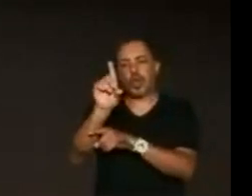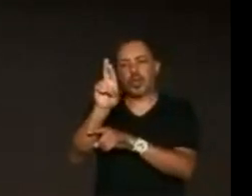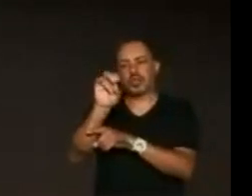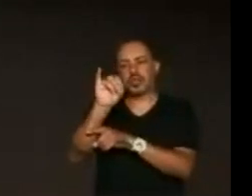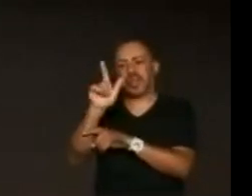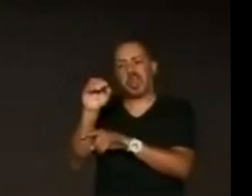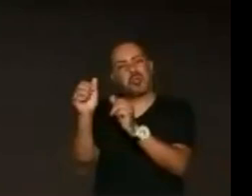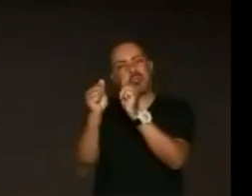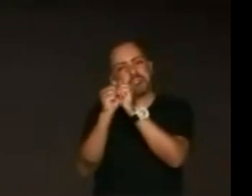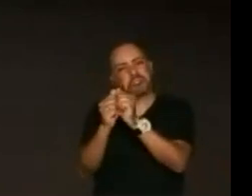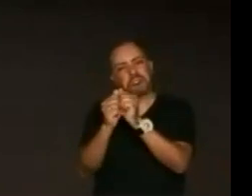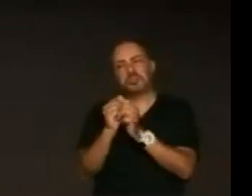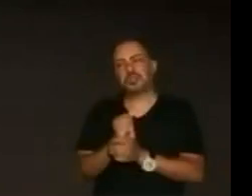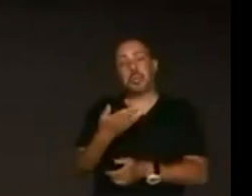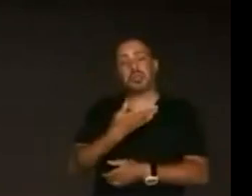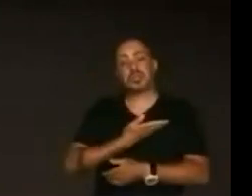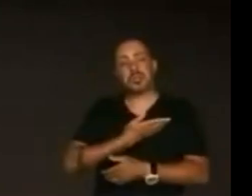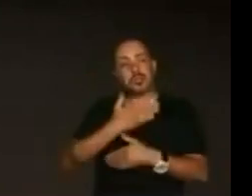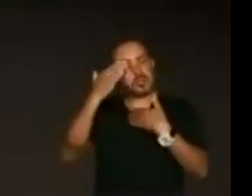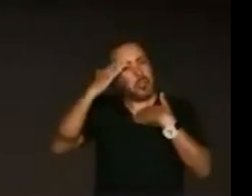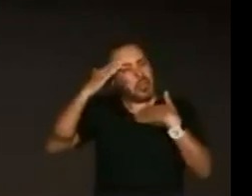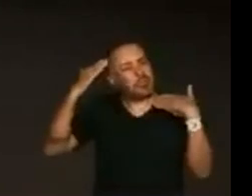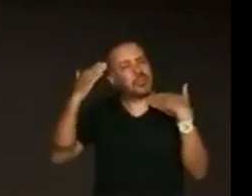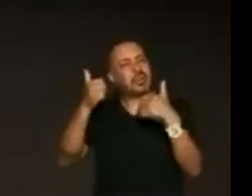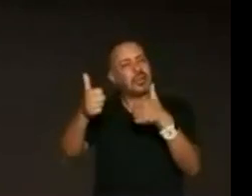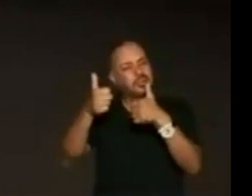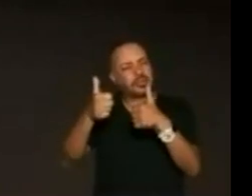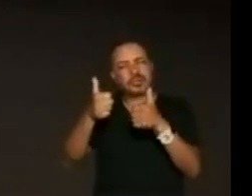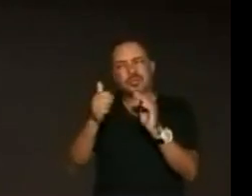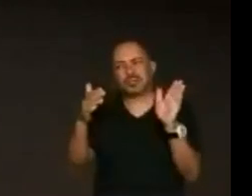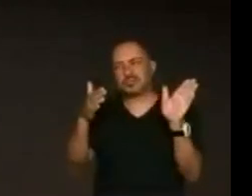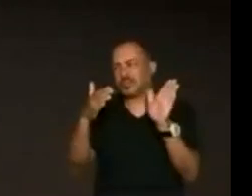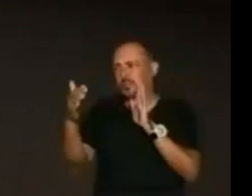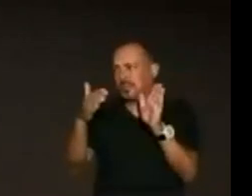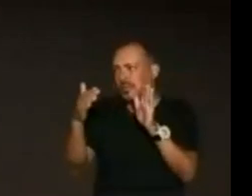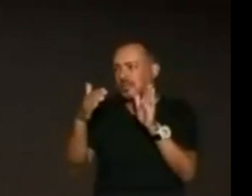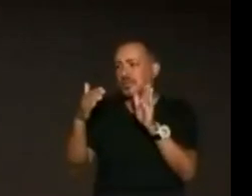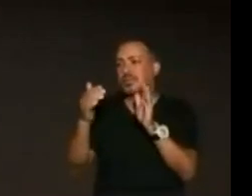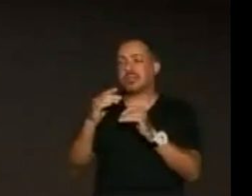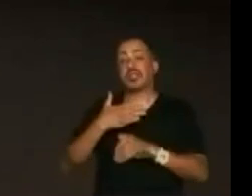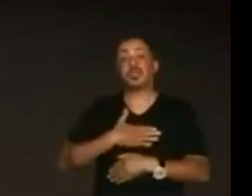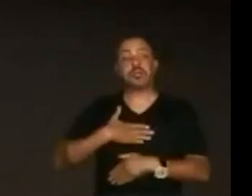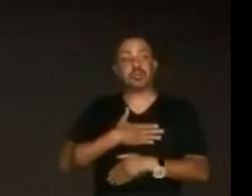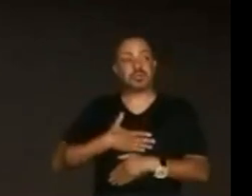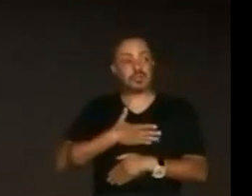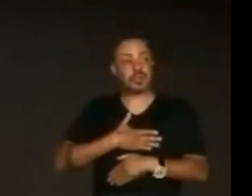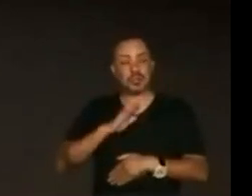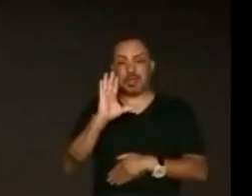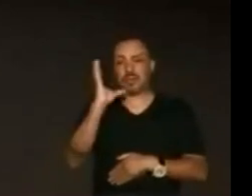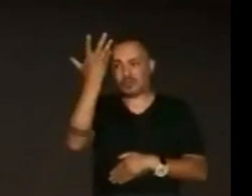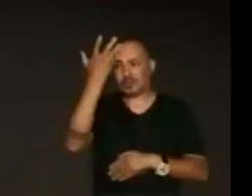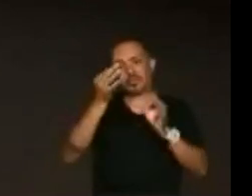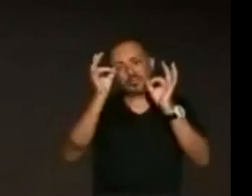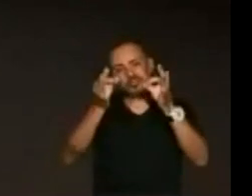agilizados juntos aí. Meus amigos, obrigado pela disponibilidade, pelo tempo aqui. Espero que tenham gostado do que rolou até aqui. Com